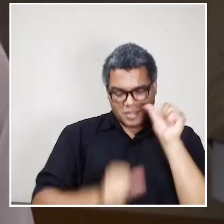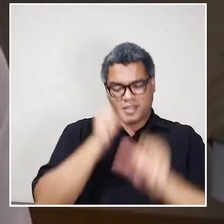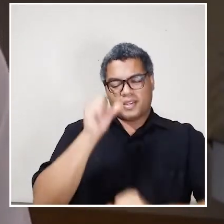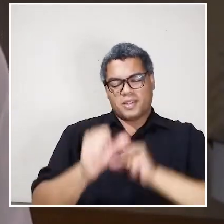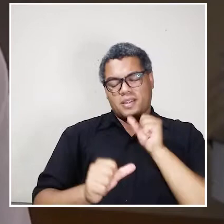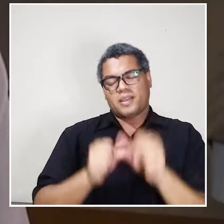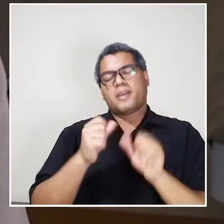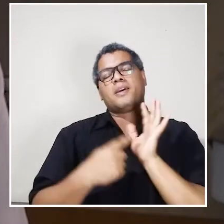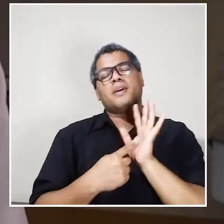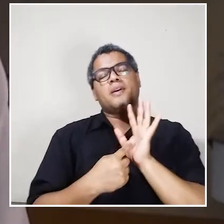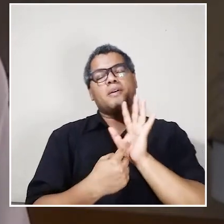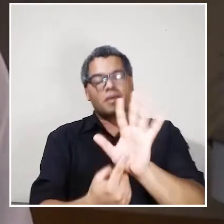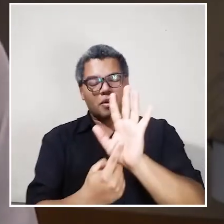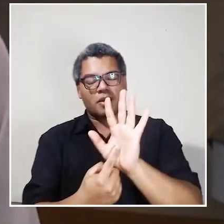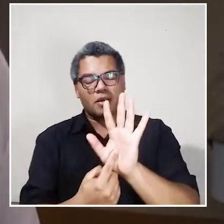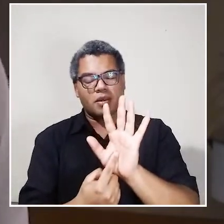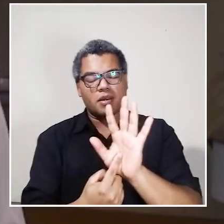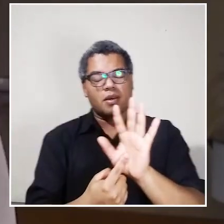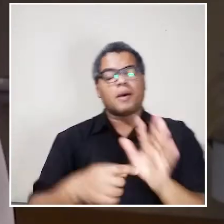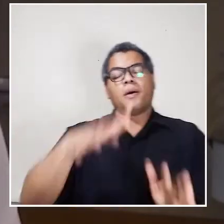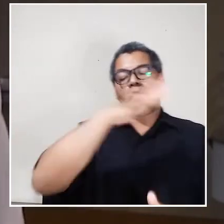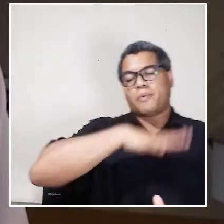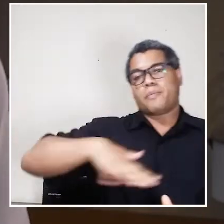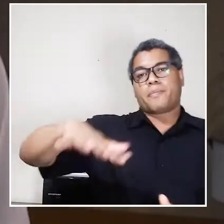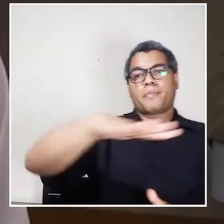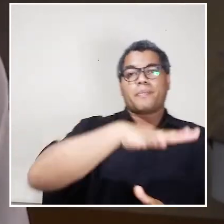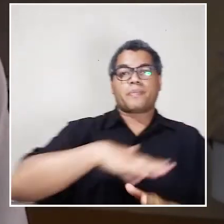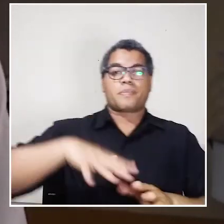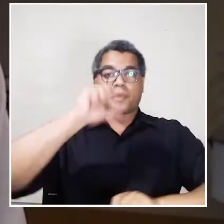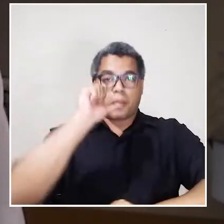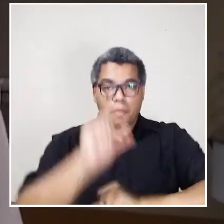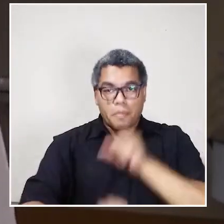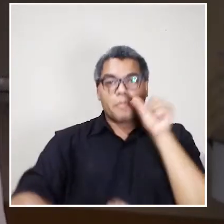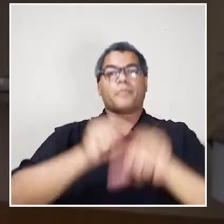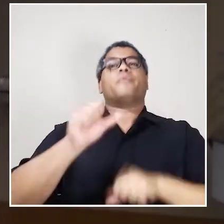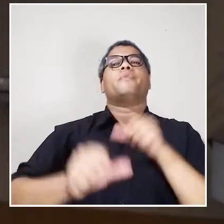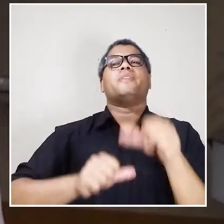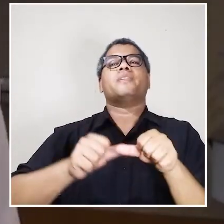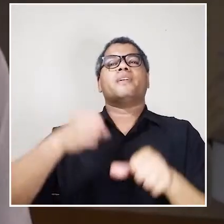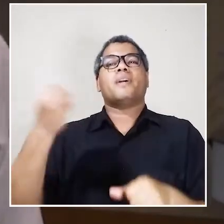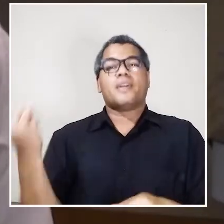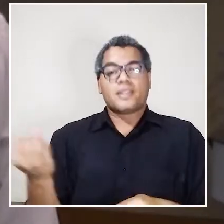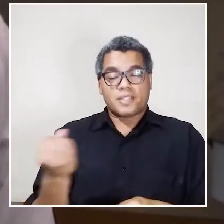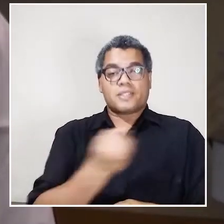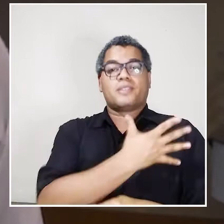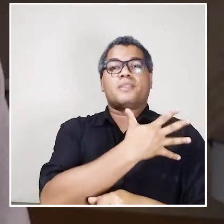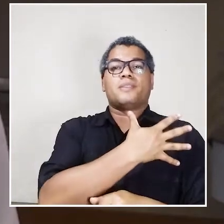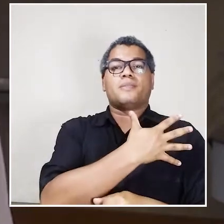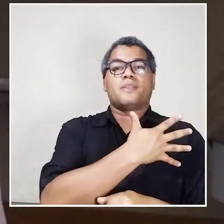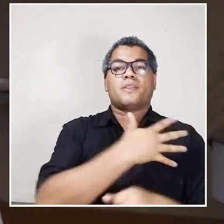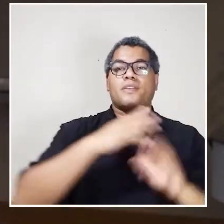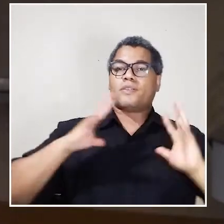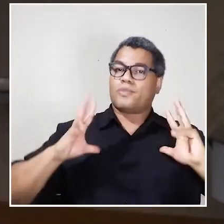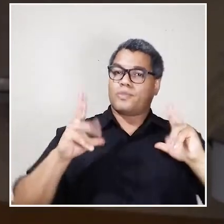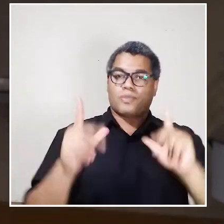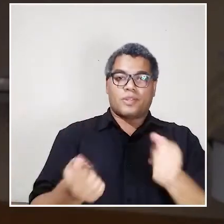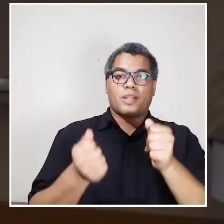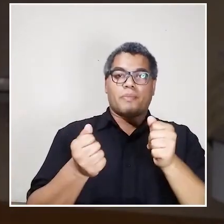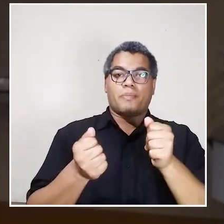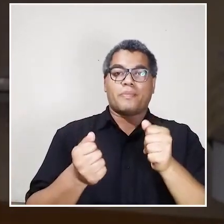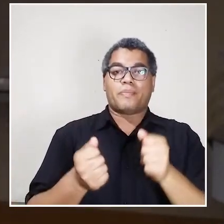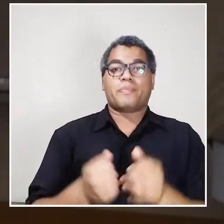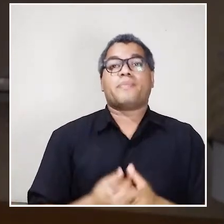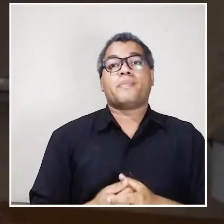sua oração mostram isso, uma mudança de cenário, uma renovação, uma restauração